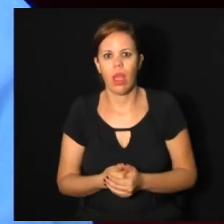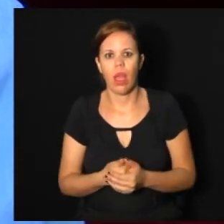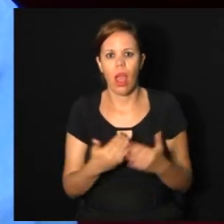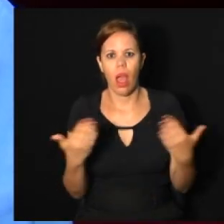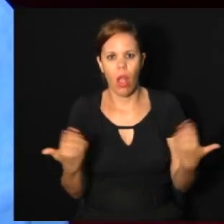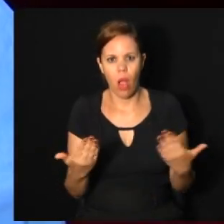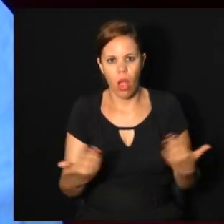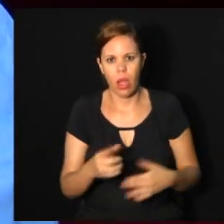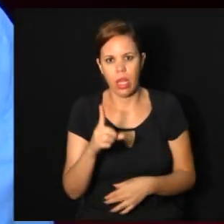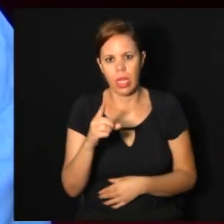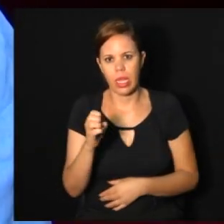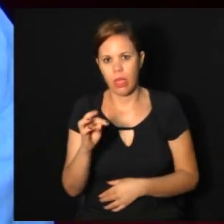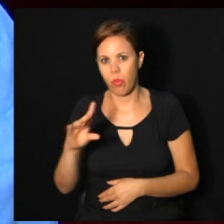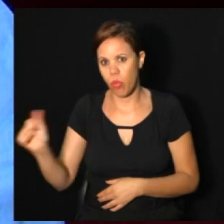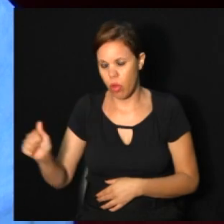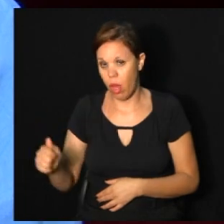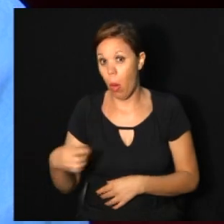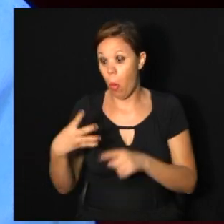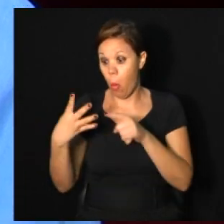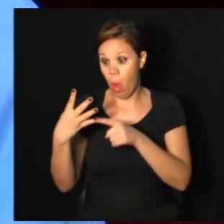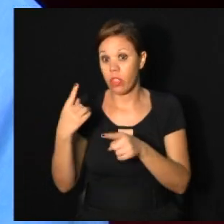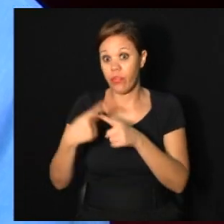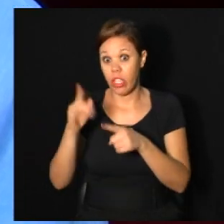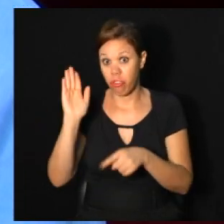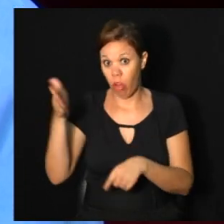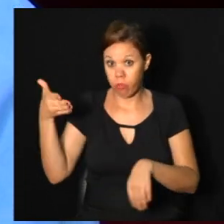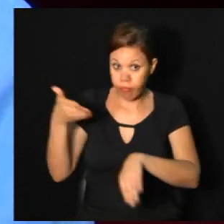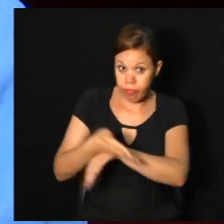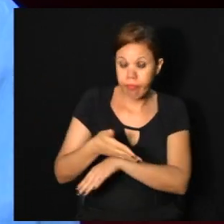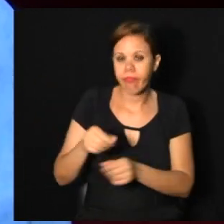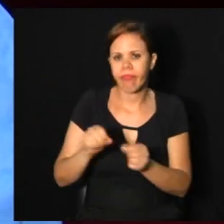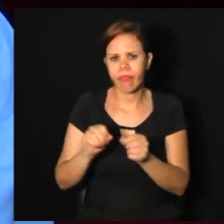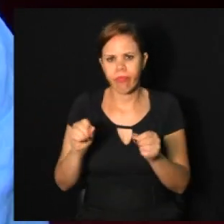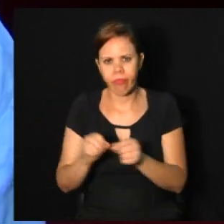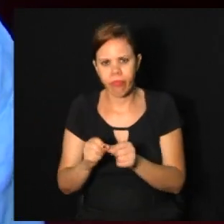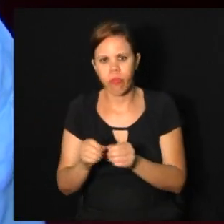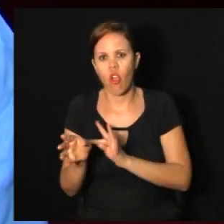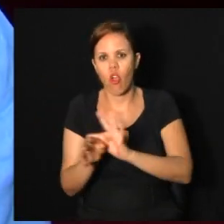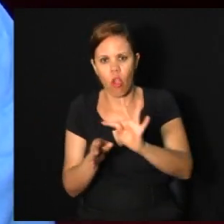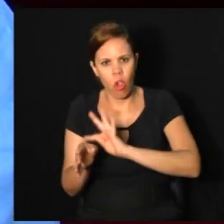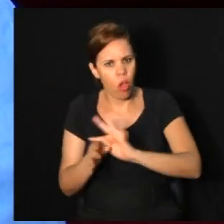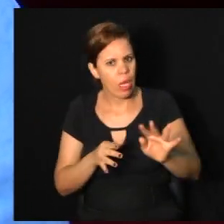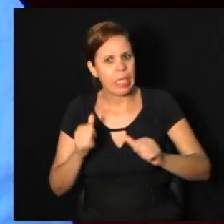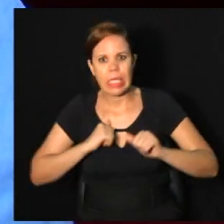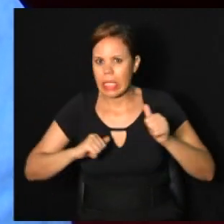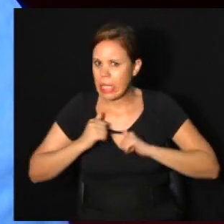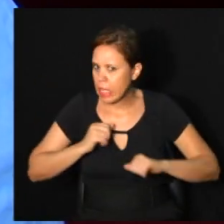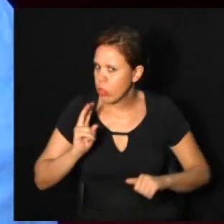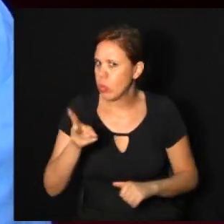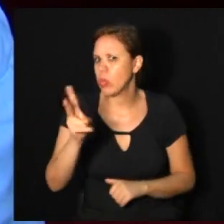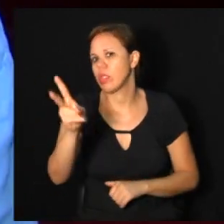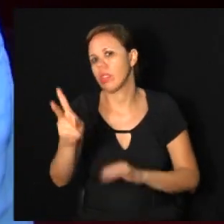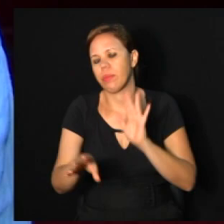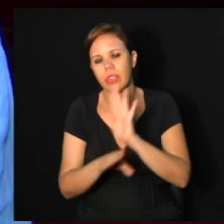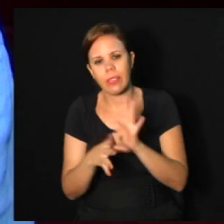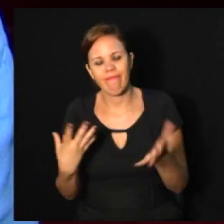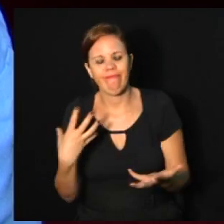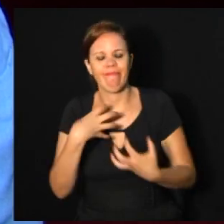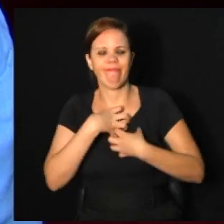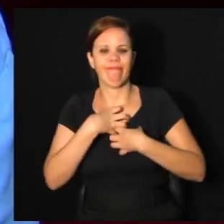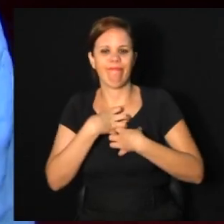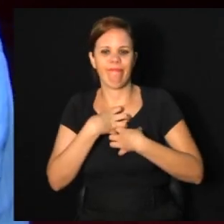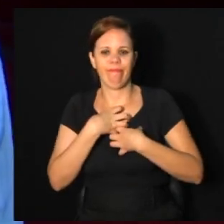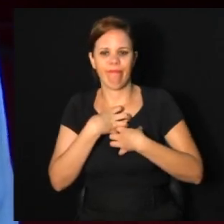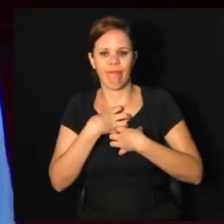vai entrar no 4º mandato dela, como conselheira, e mesmo assim a ansiedade não passa. O sentimento é